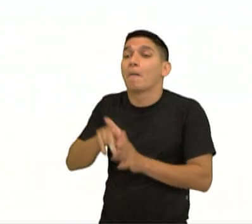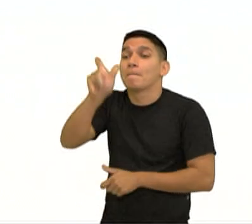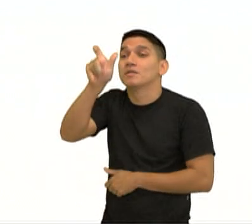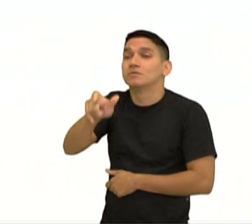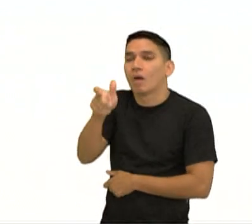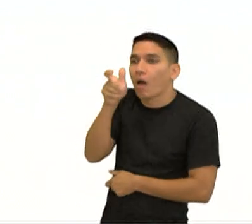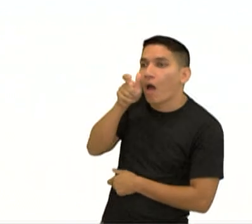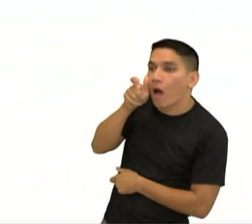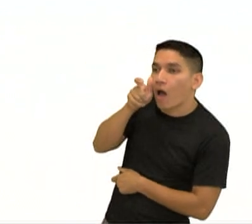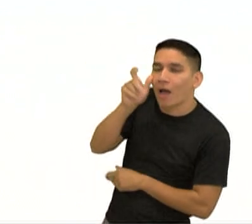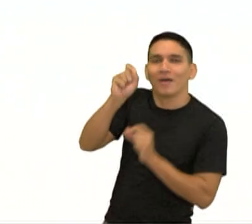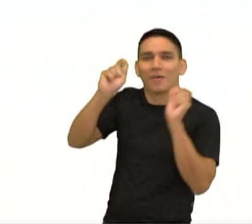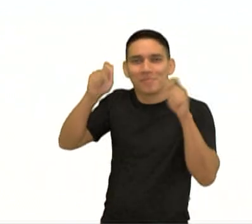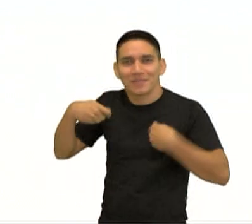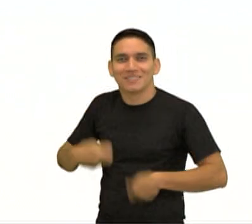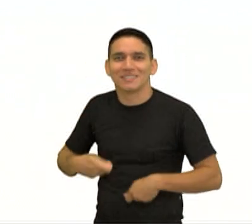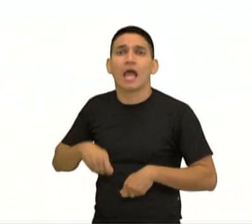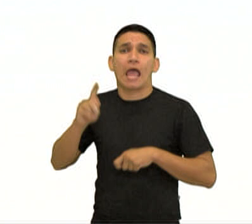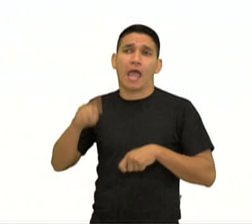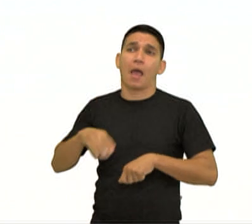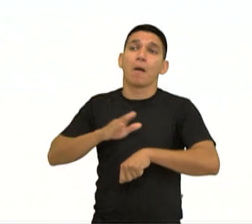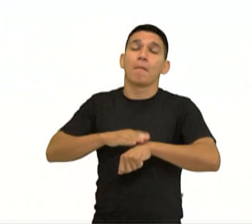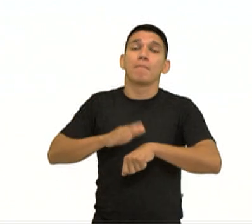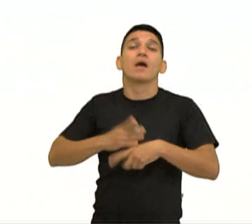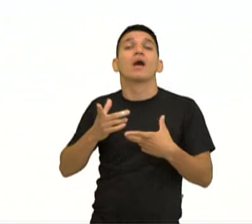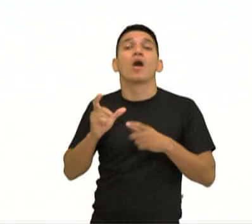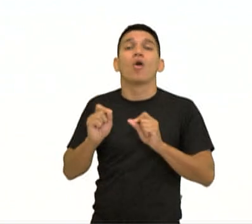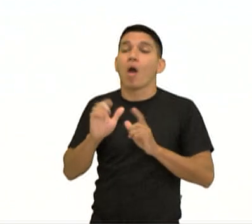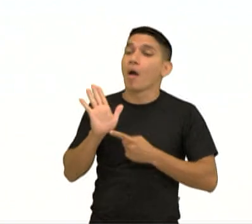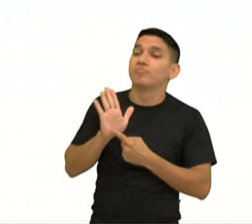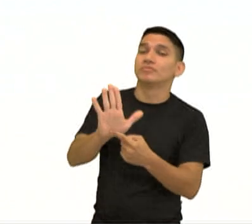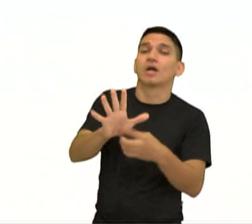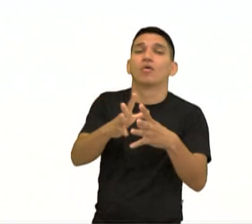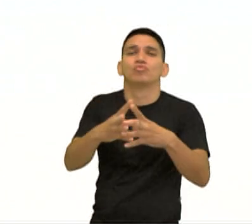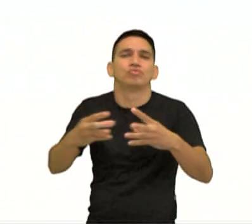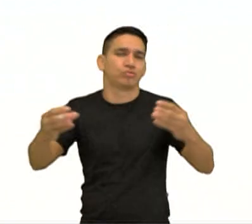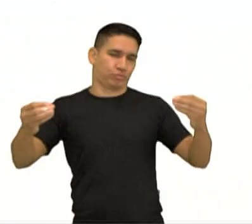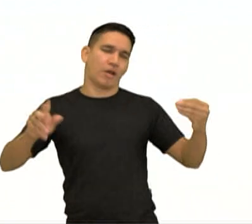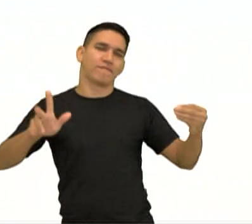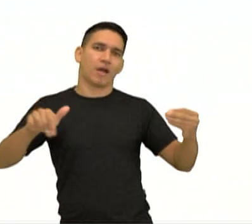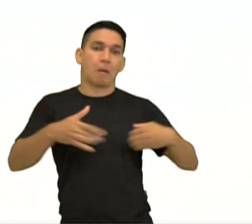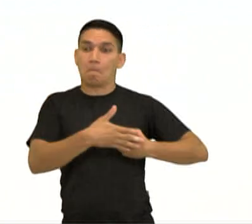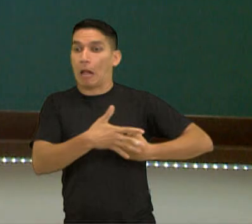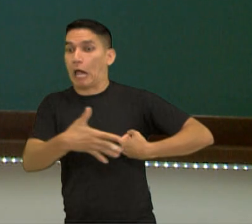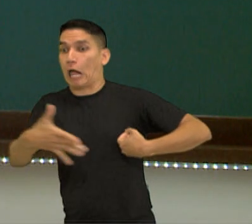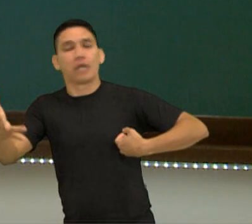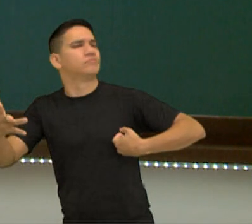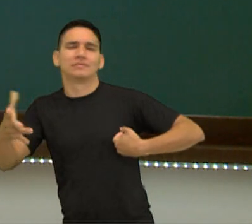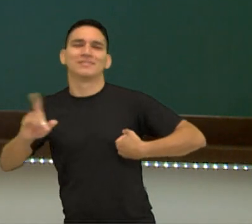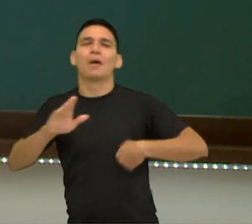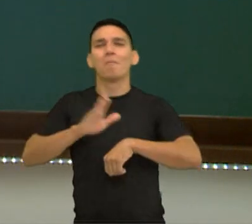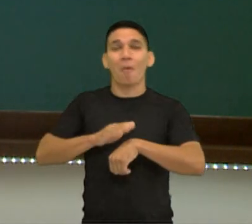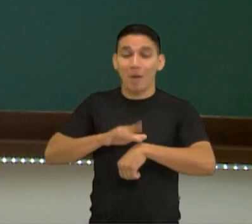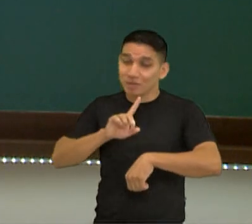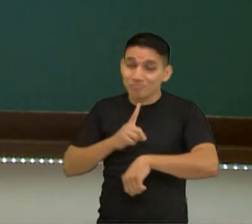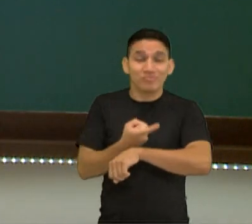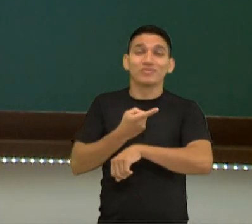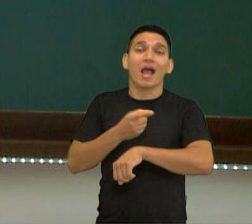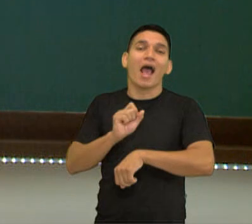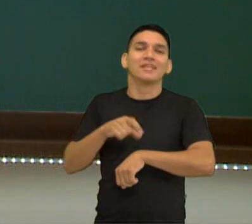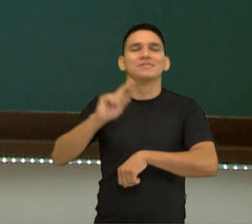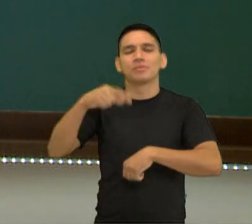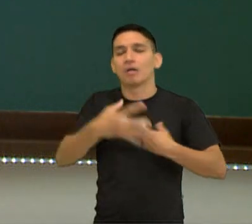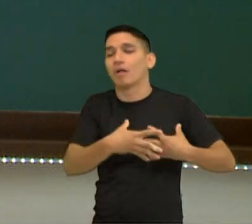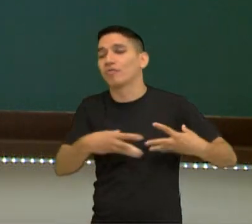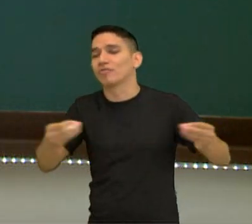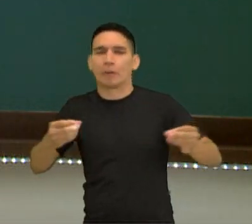se vestir. E é uma obra efêmera, né, gente, que não dura muito tempo. Ela acontece naquele momento e acabou-se. Não dá para